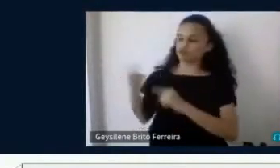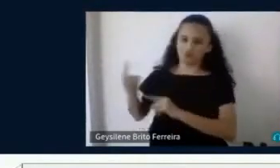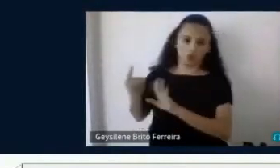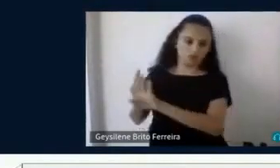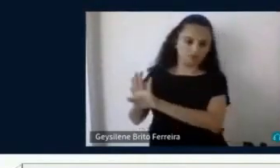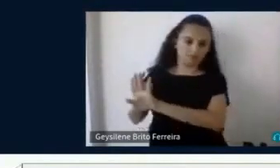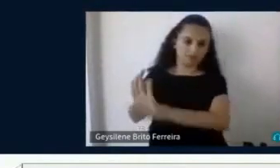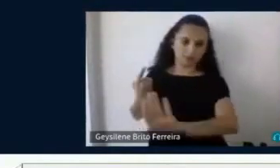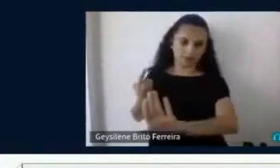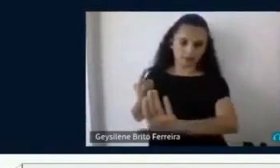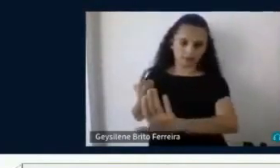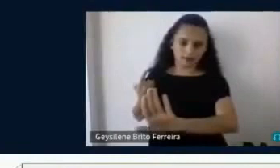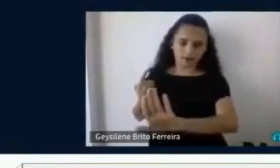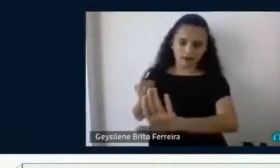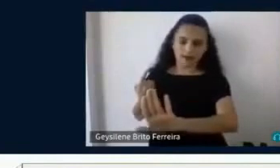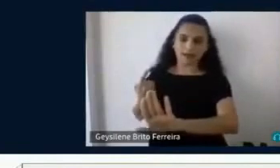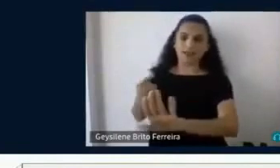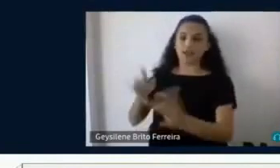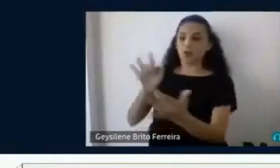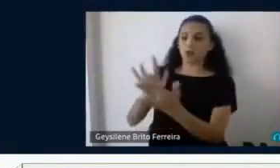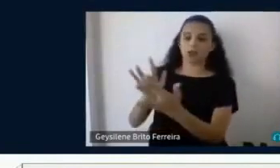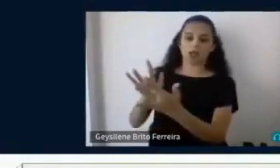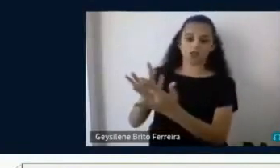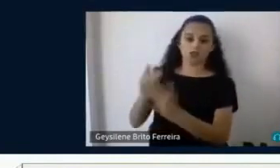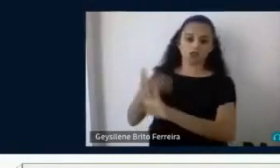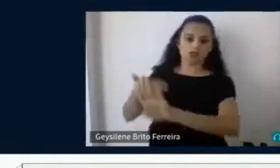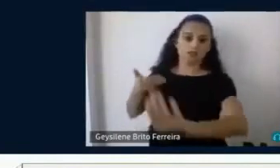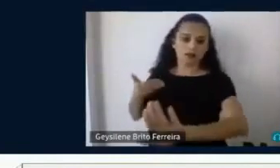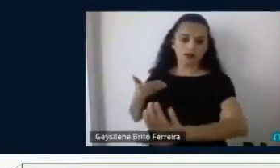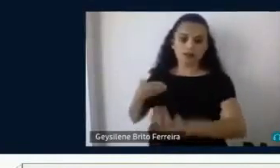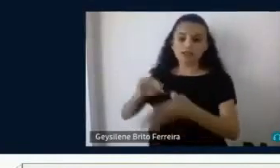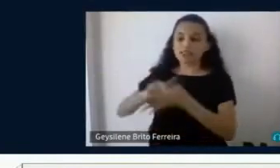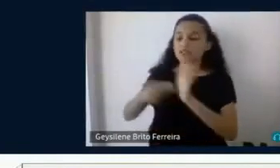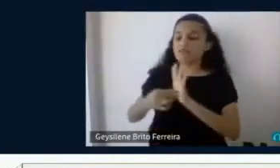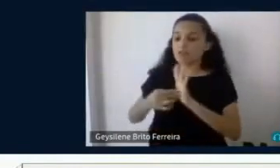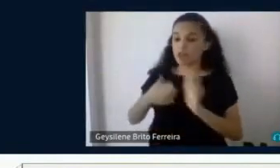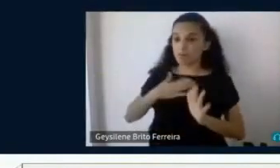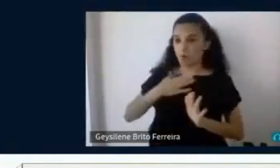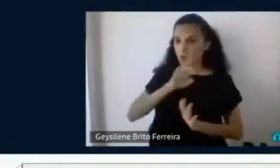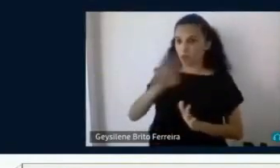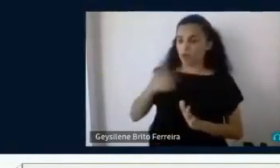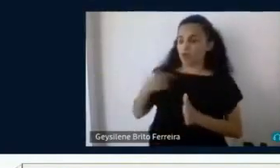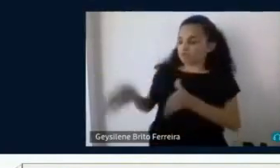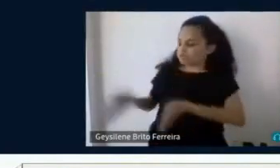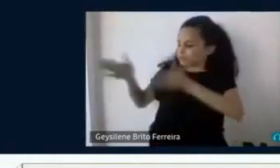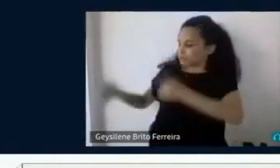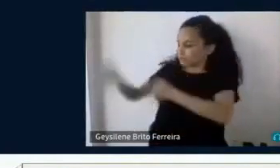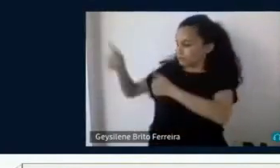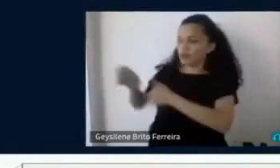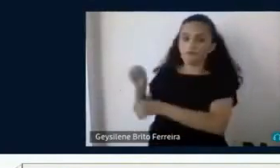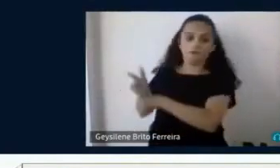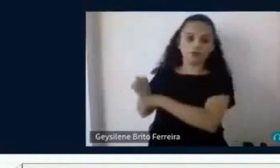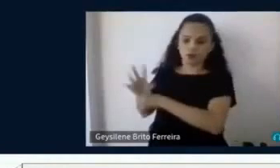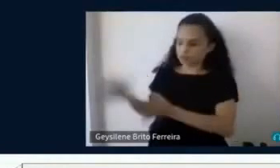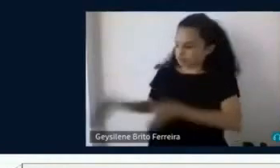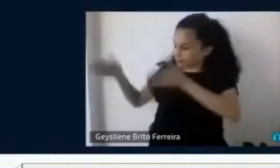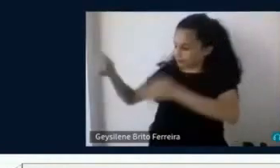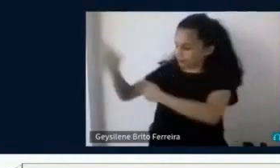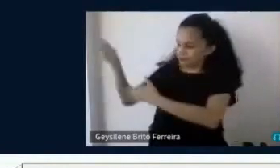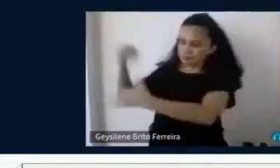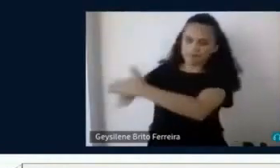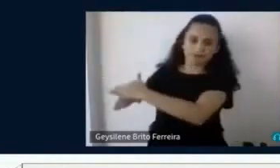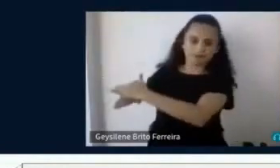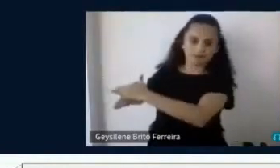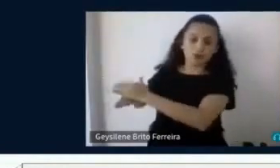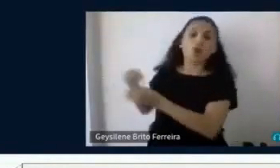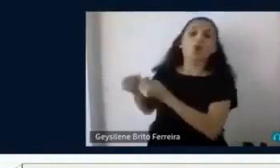contatos e isolo os contatos. É o que eu chamo de encaixotar o vírus. Então, para encaixotar o vírus, só tem um jeito, que é com